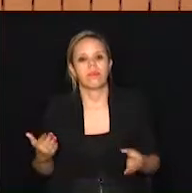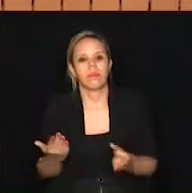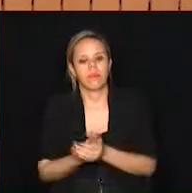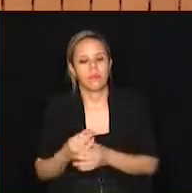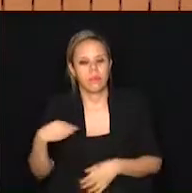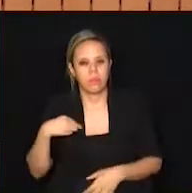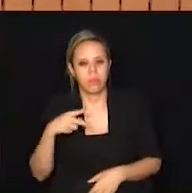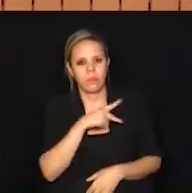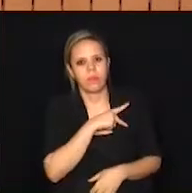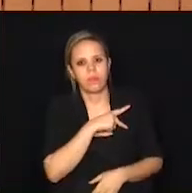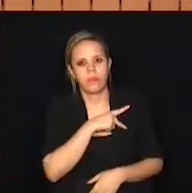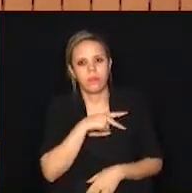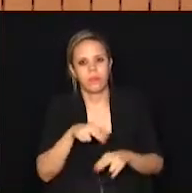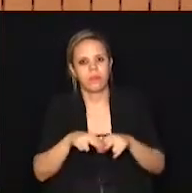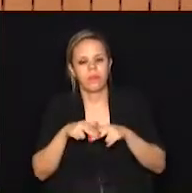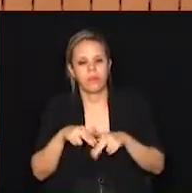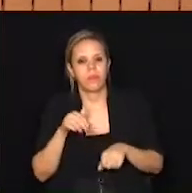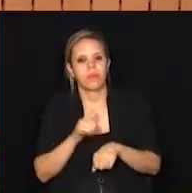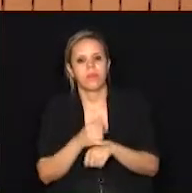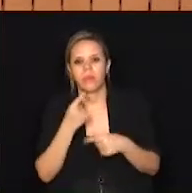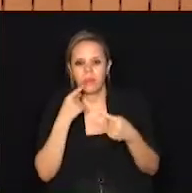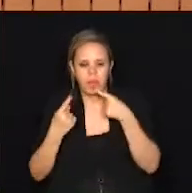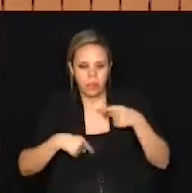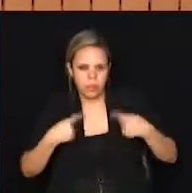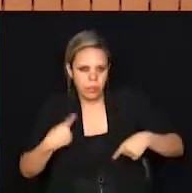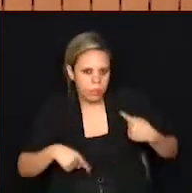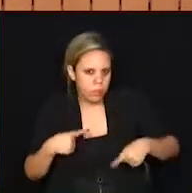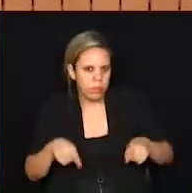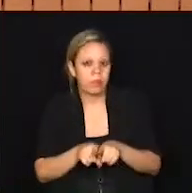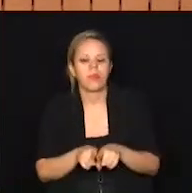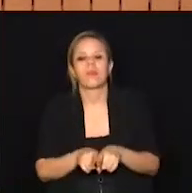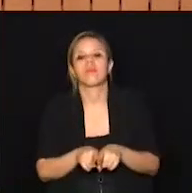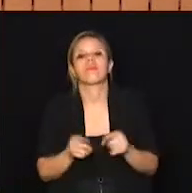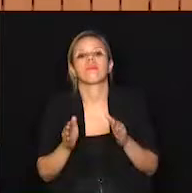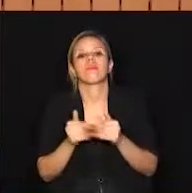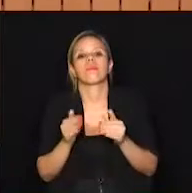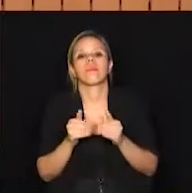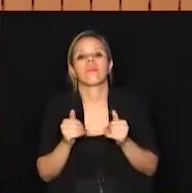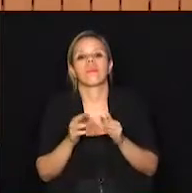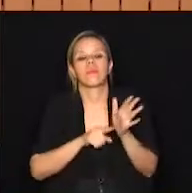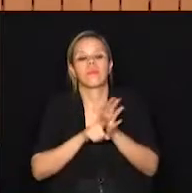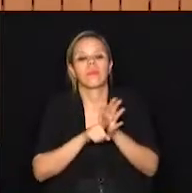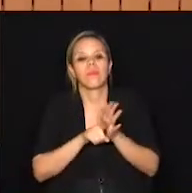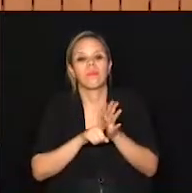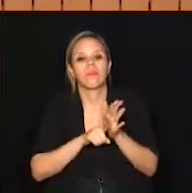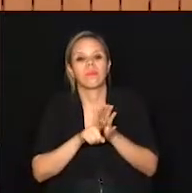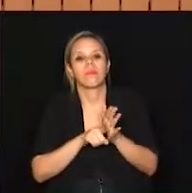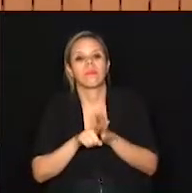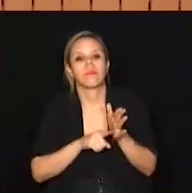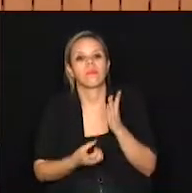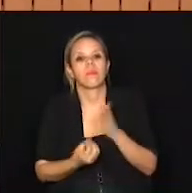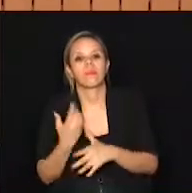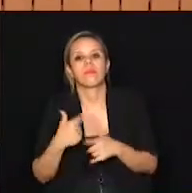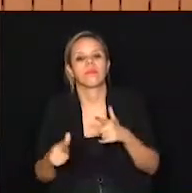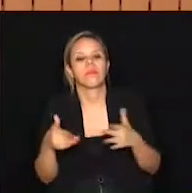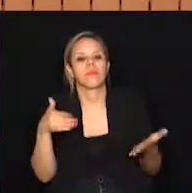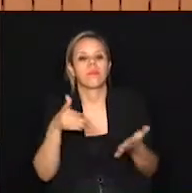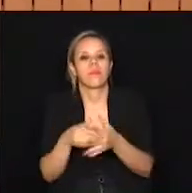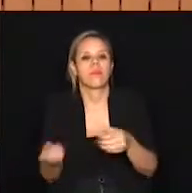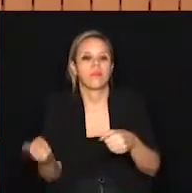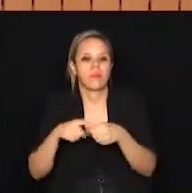com muita cor, com muita leveza, para que essa criança possa se adaptar, né, a uma nova realidade. Reforçando aí as nossas questões